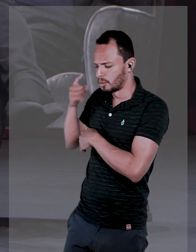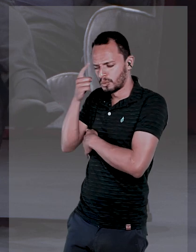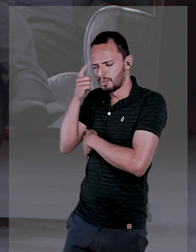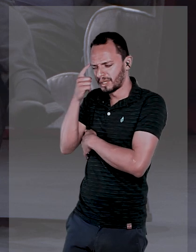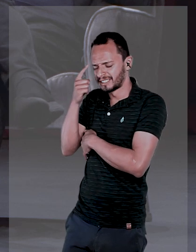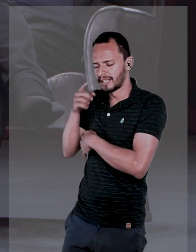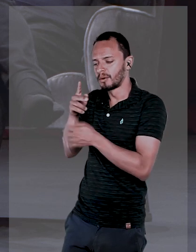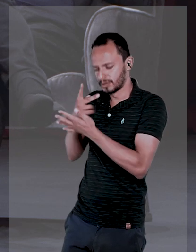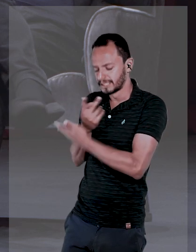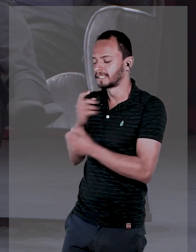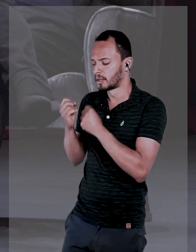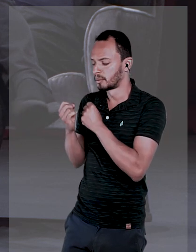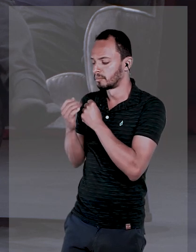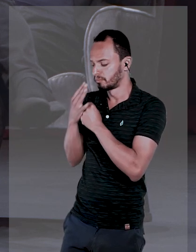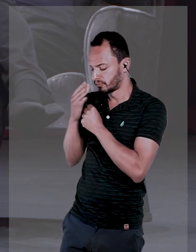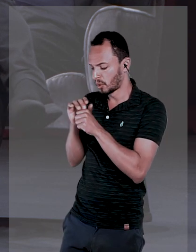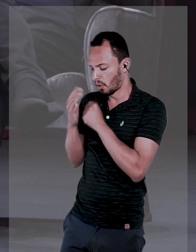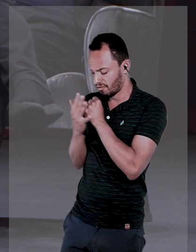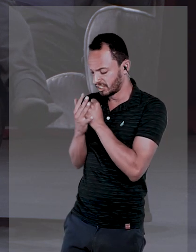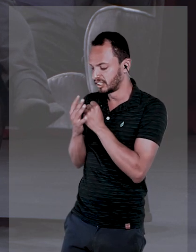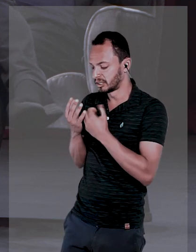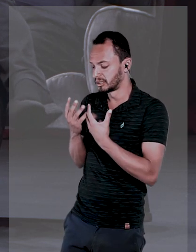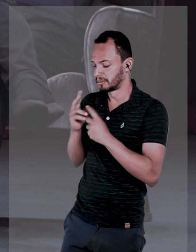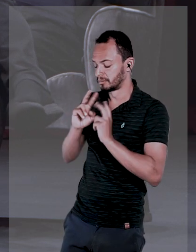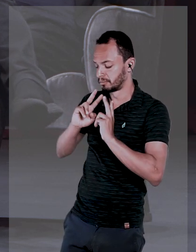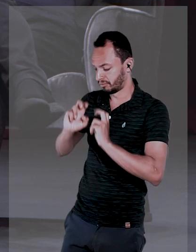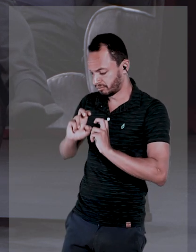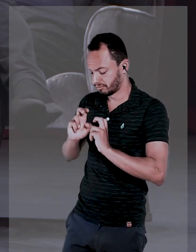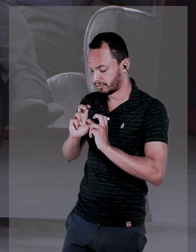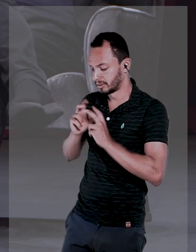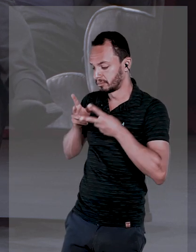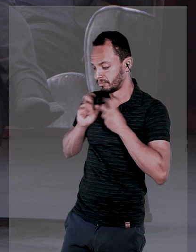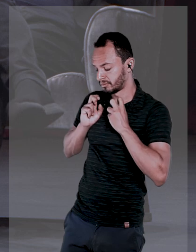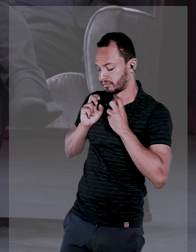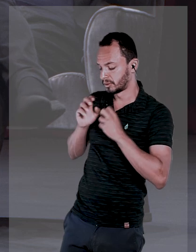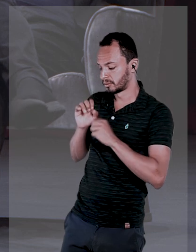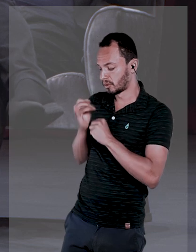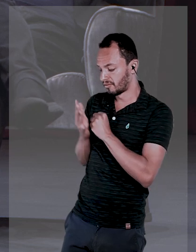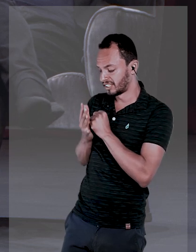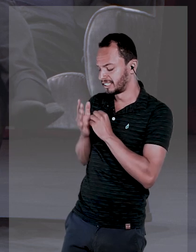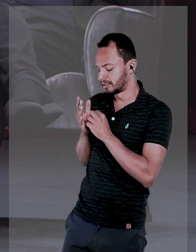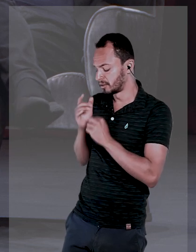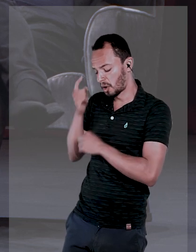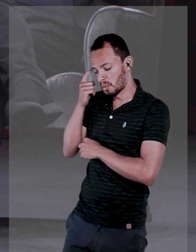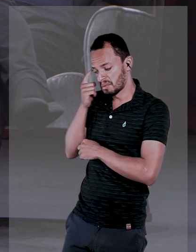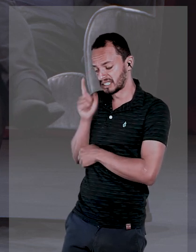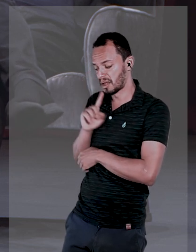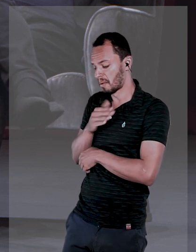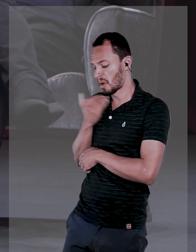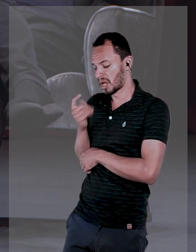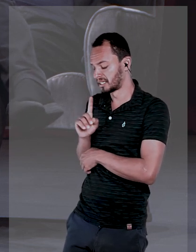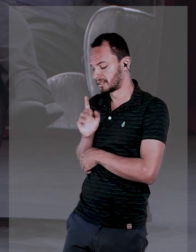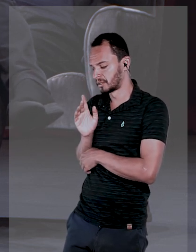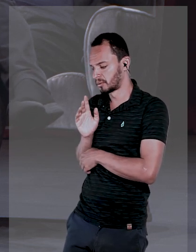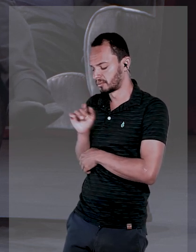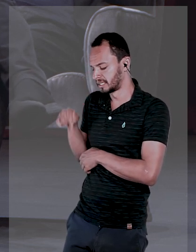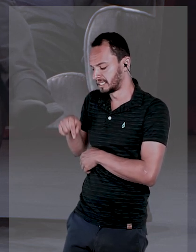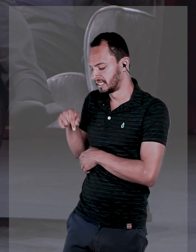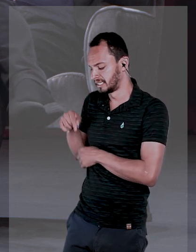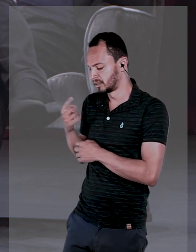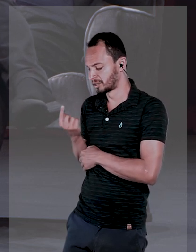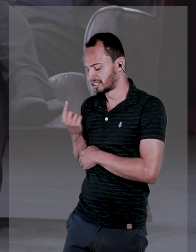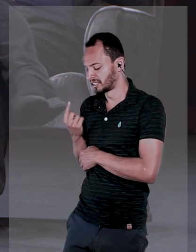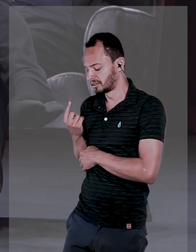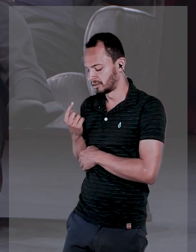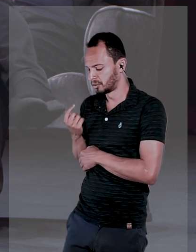como eu penso, Afonso. Eu penso muito. E então eu ando assim, e é um pouco